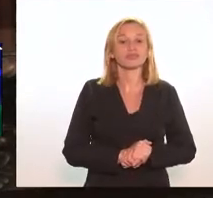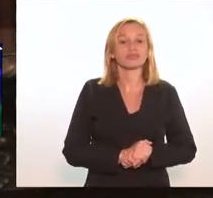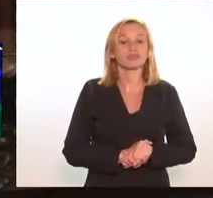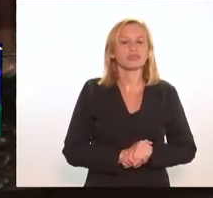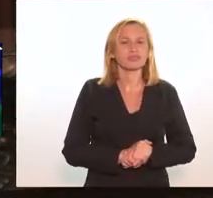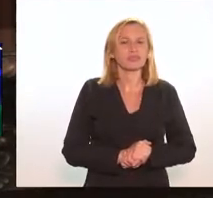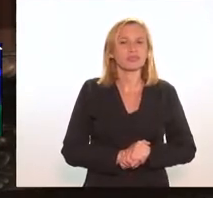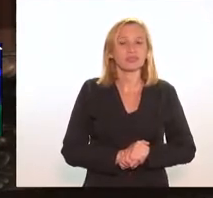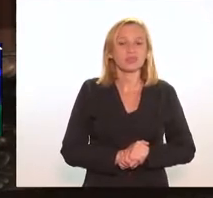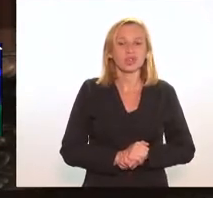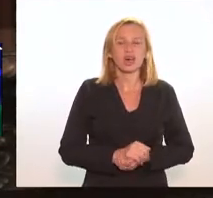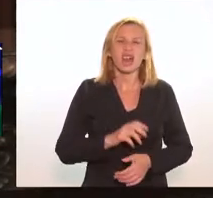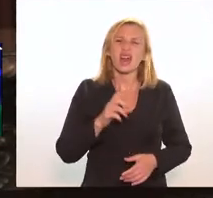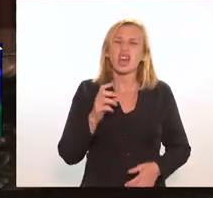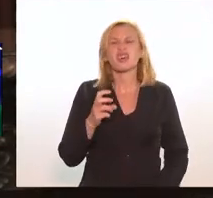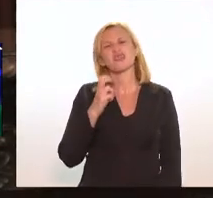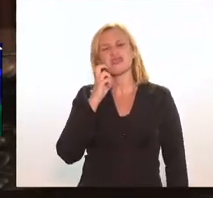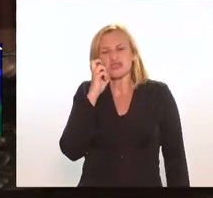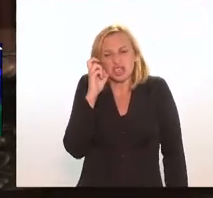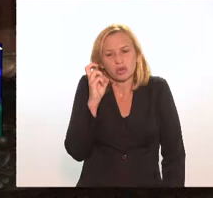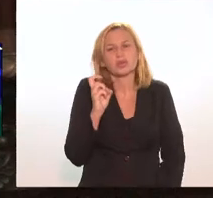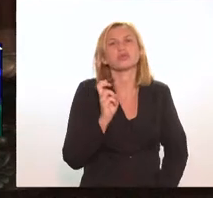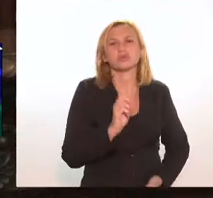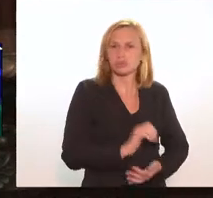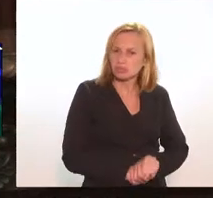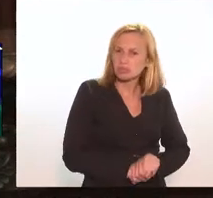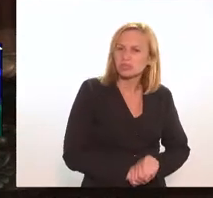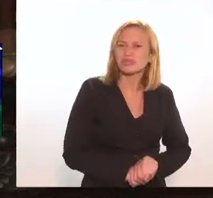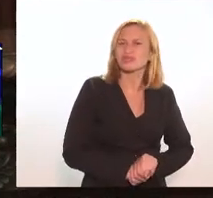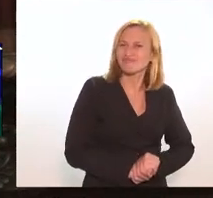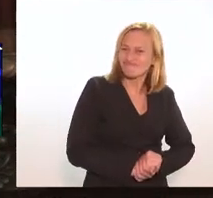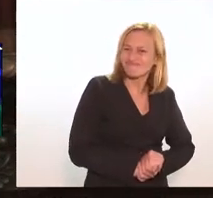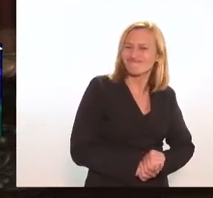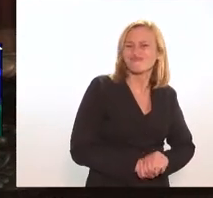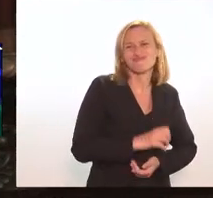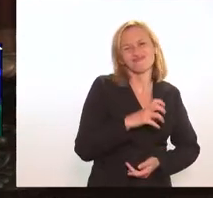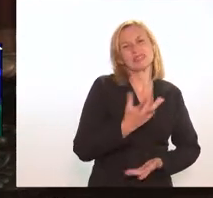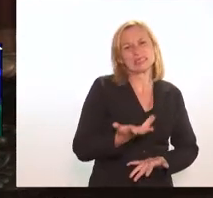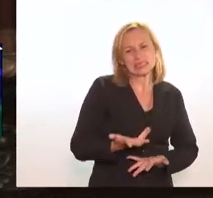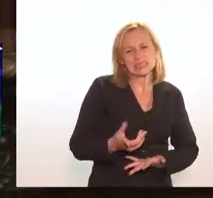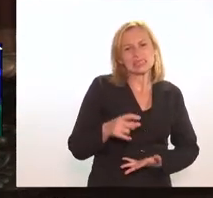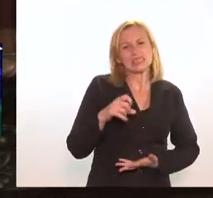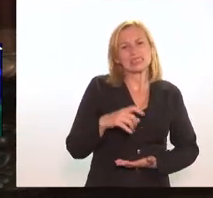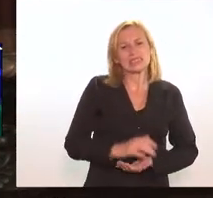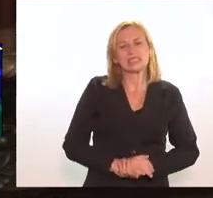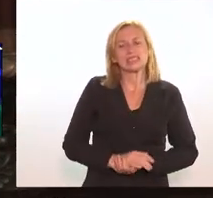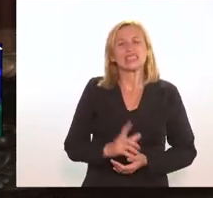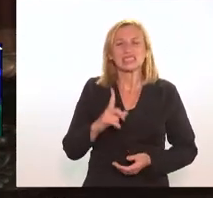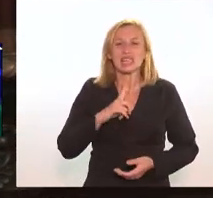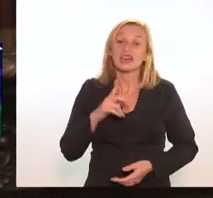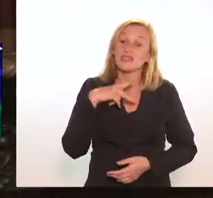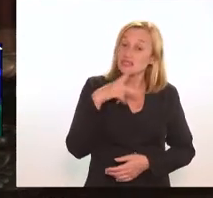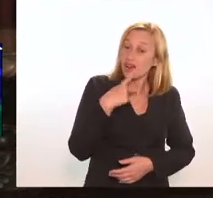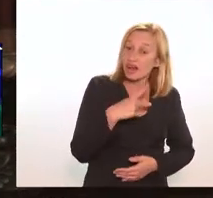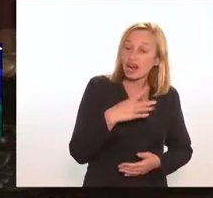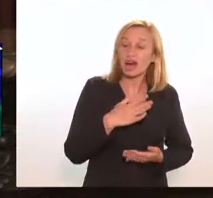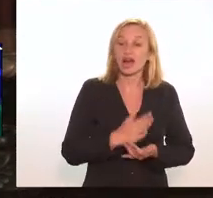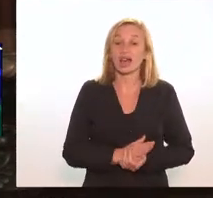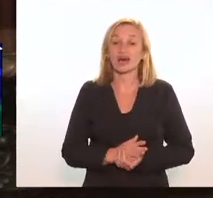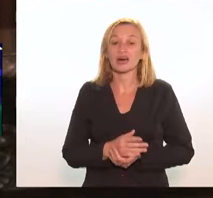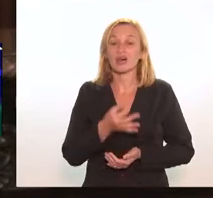É muito constrangedor e embaraçoso ter que afirmar,